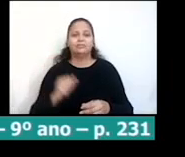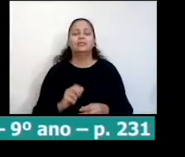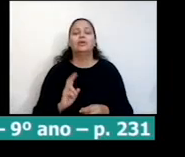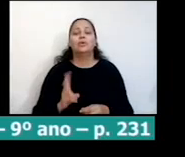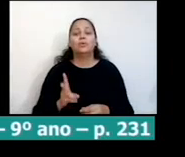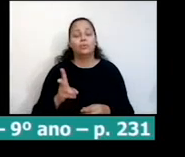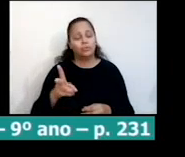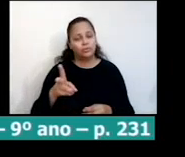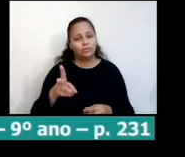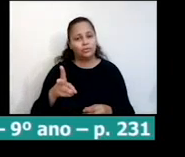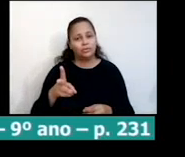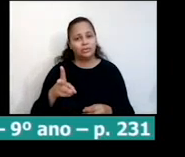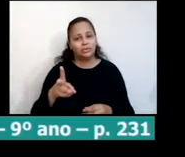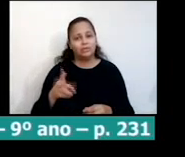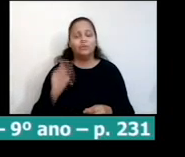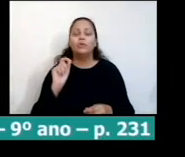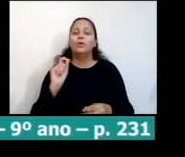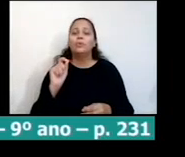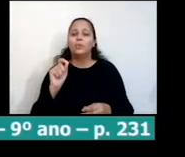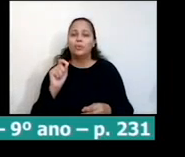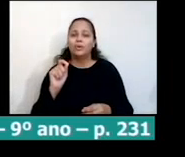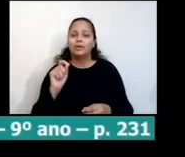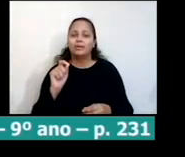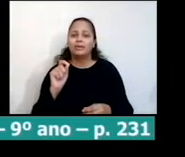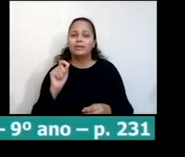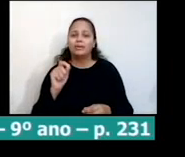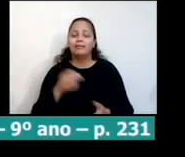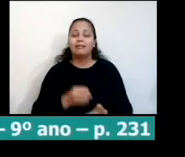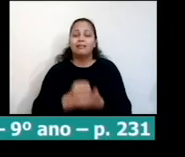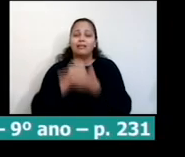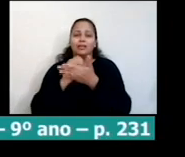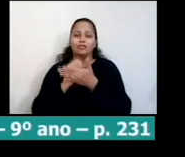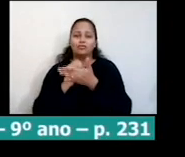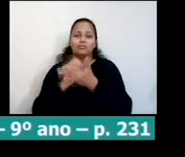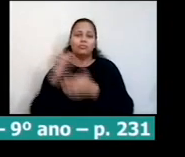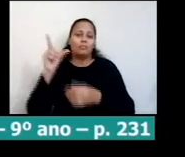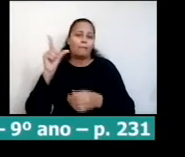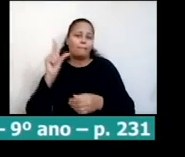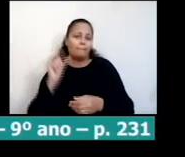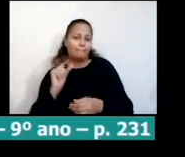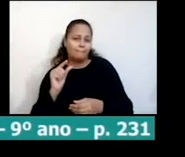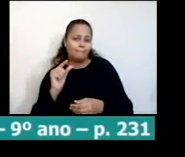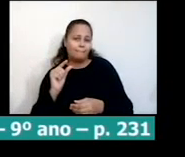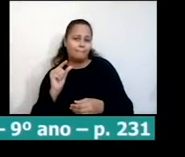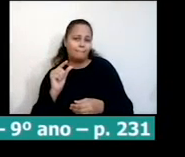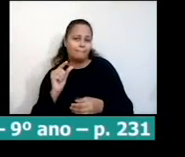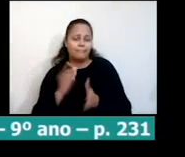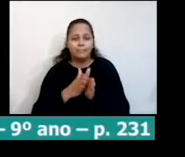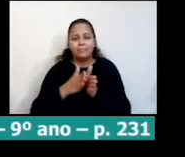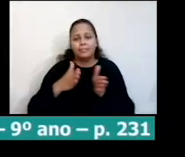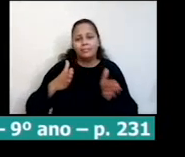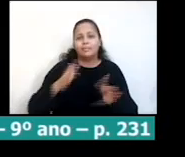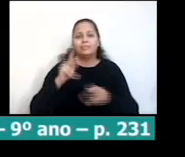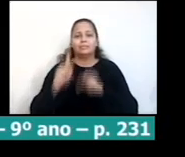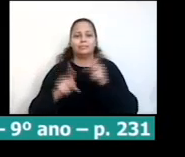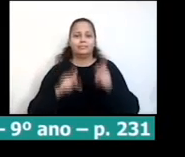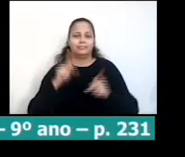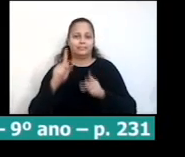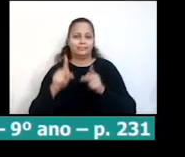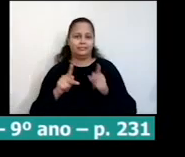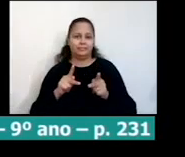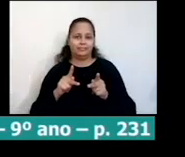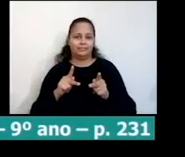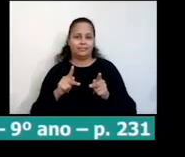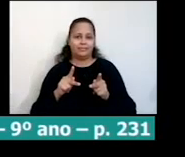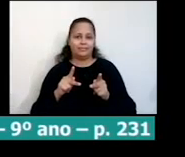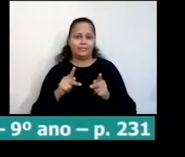aí. Os fatores que contribuem aí para esse baixo crescimento vegetativo.